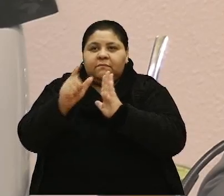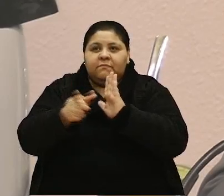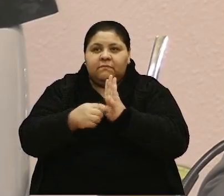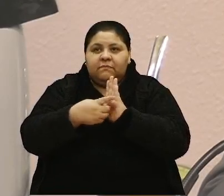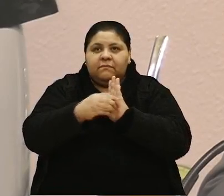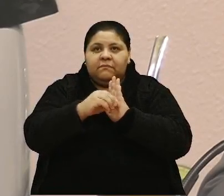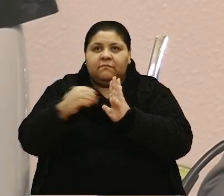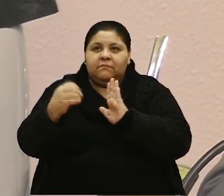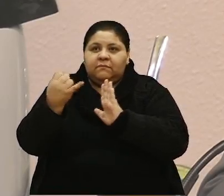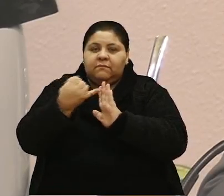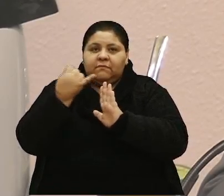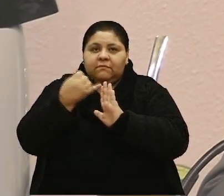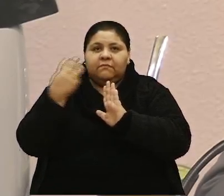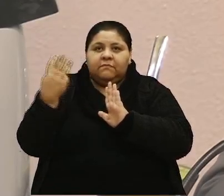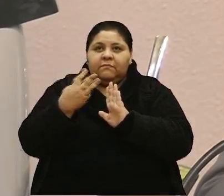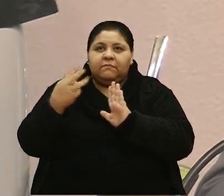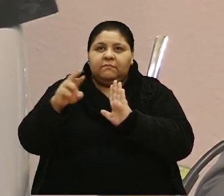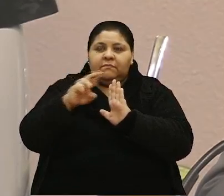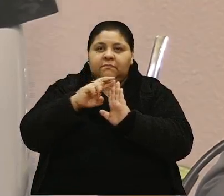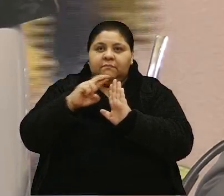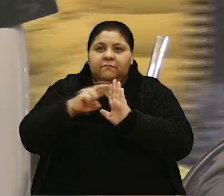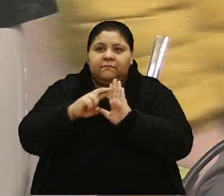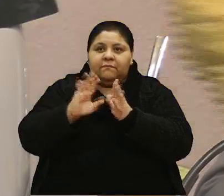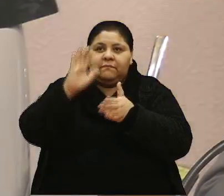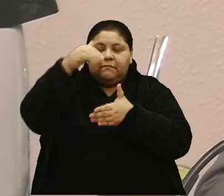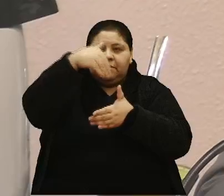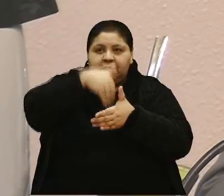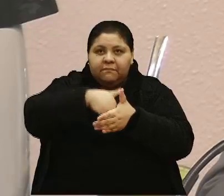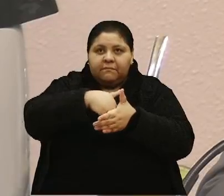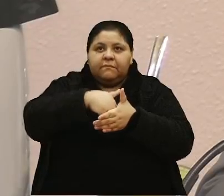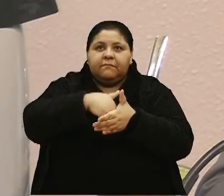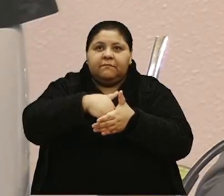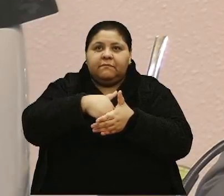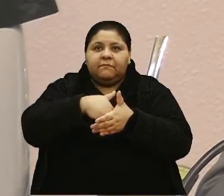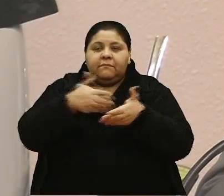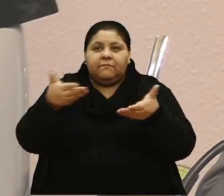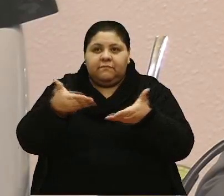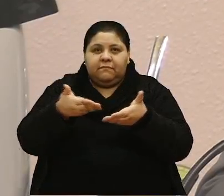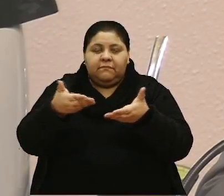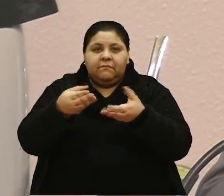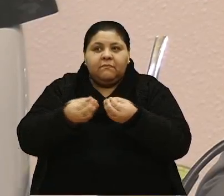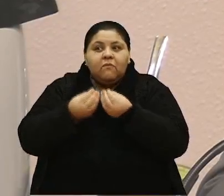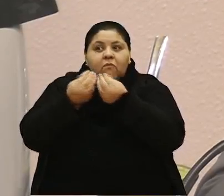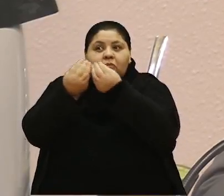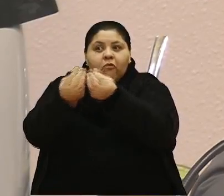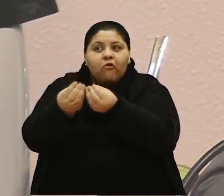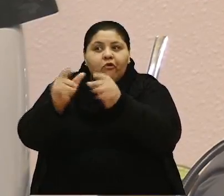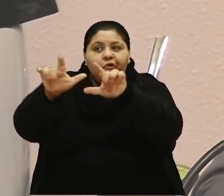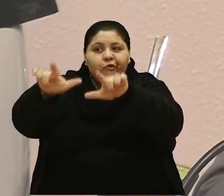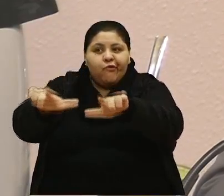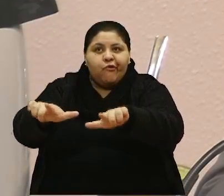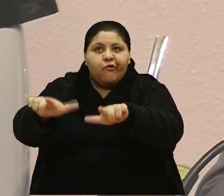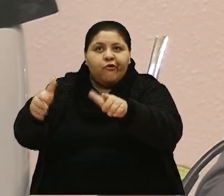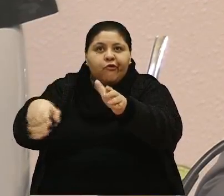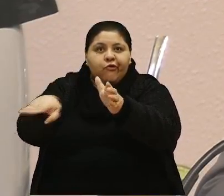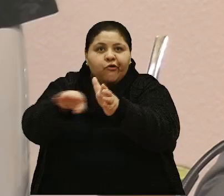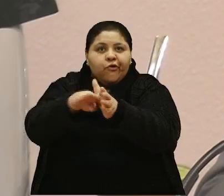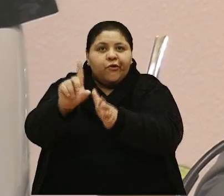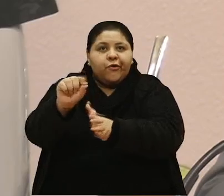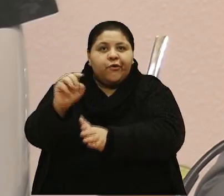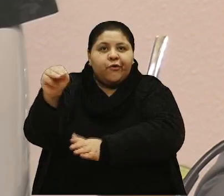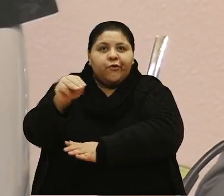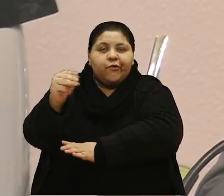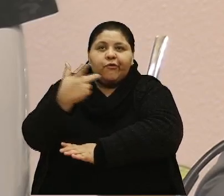101 do inciso 3º do Regimento Interno, será concedido o espaço de até 10 minutos